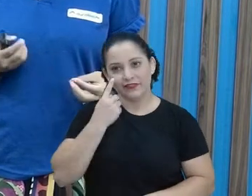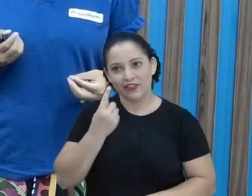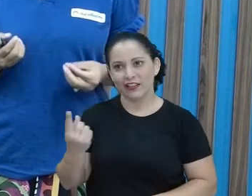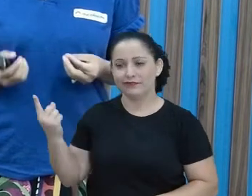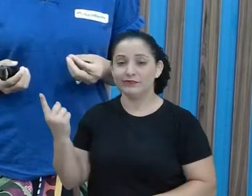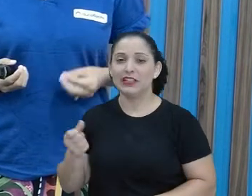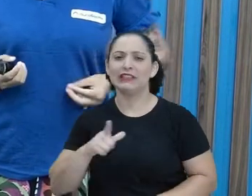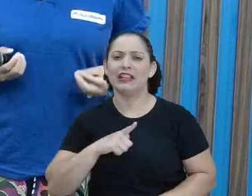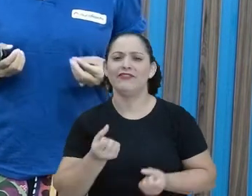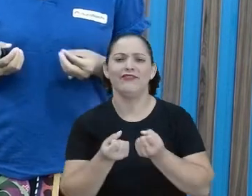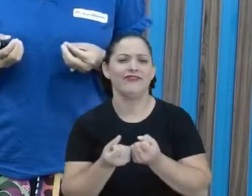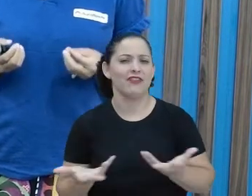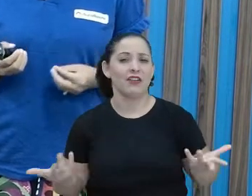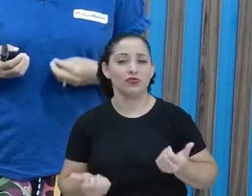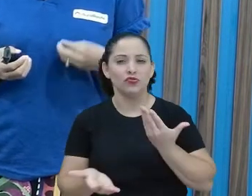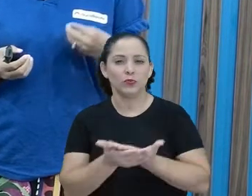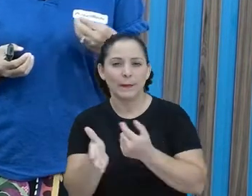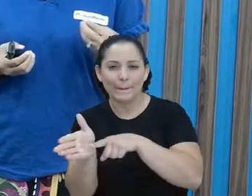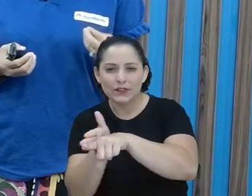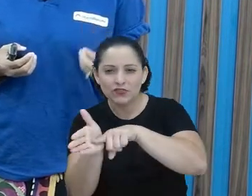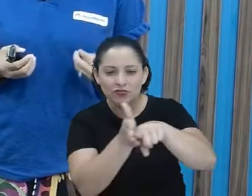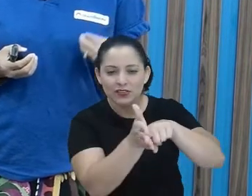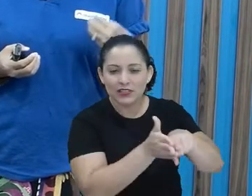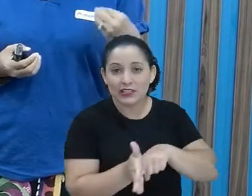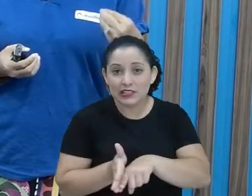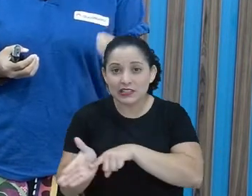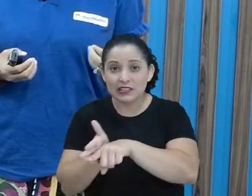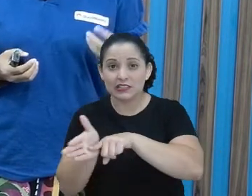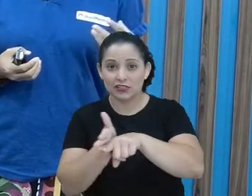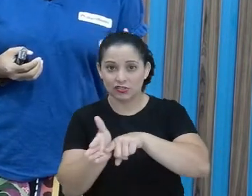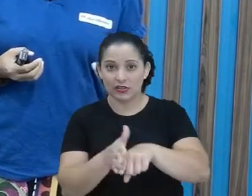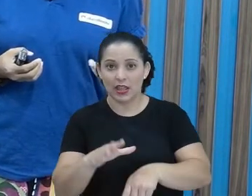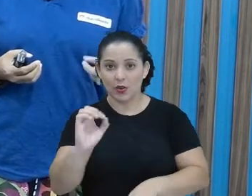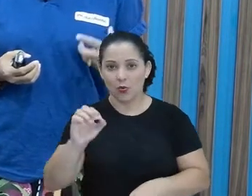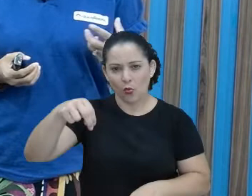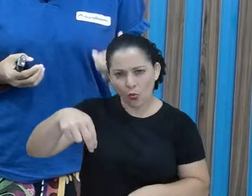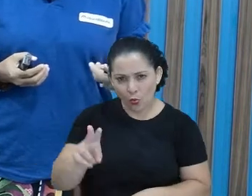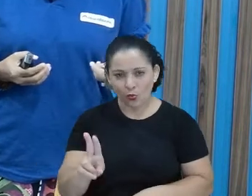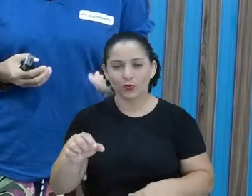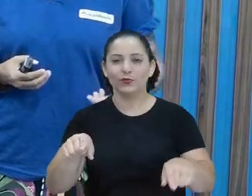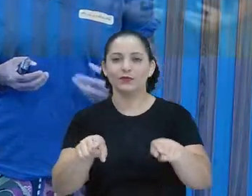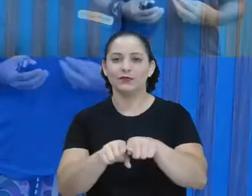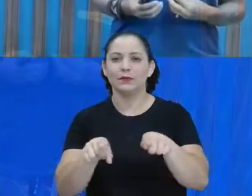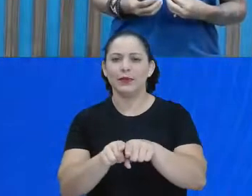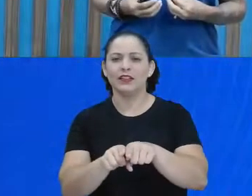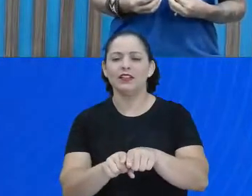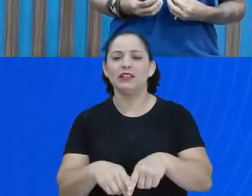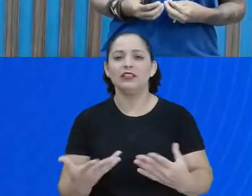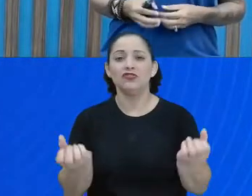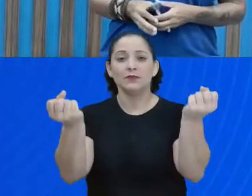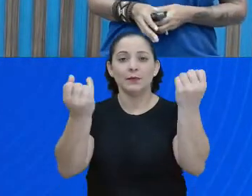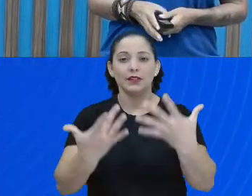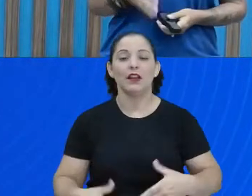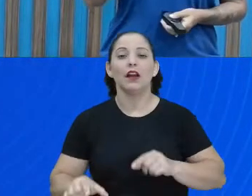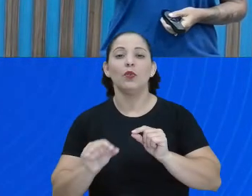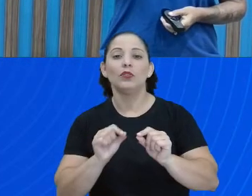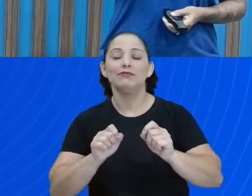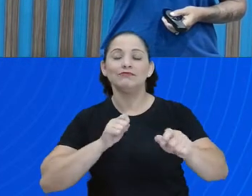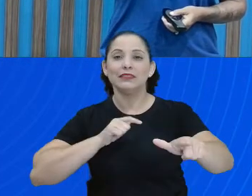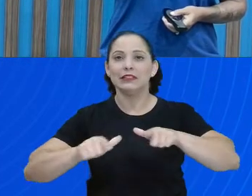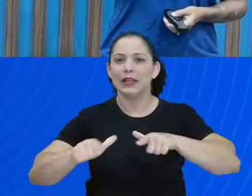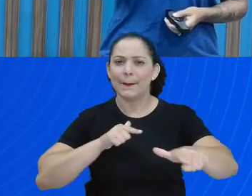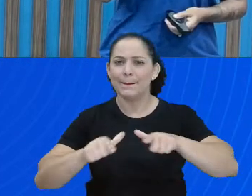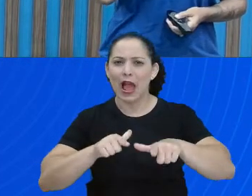diversos estudos inclusive pelas organizações das Nações Unidas, a ONU, que vem falando de um trabalho